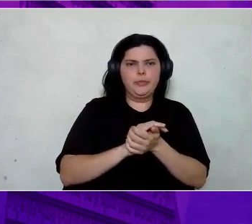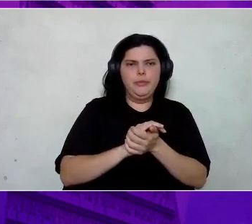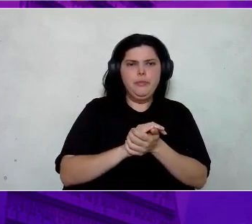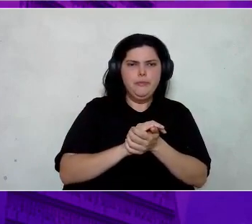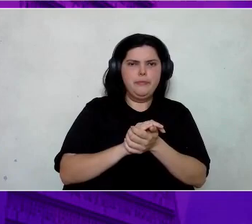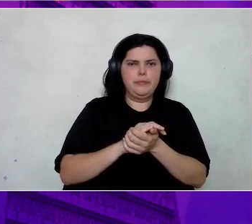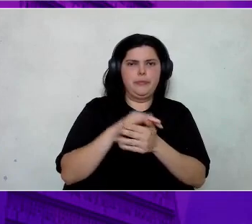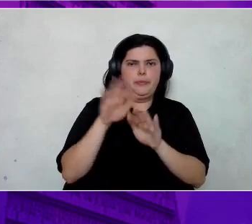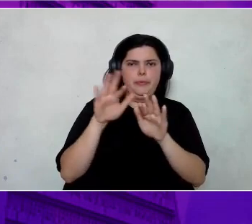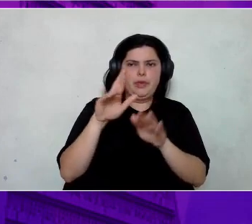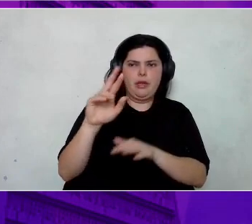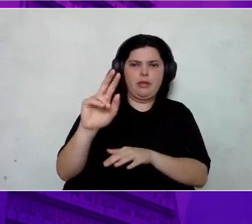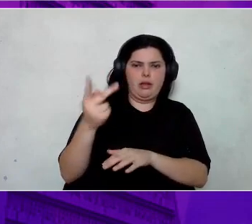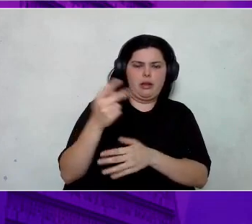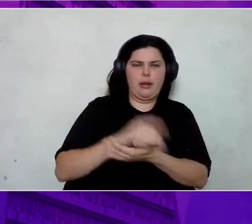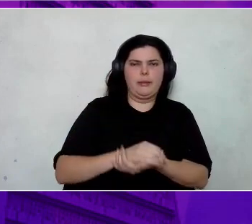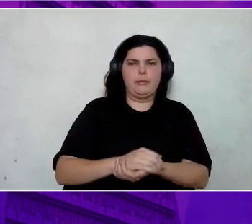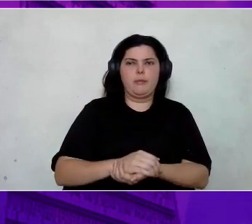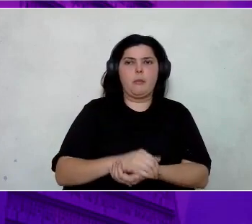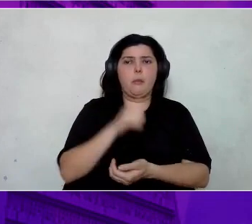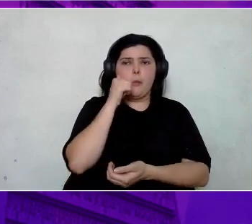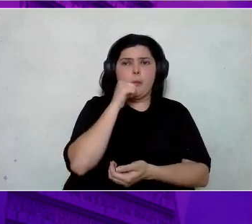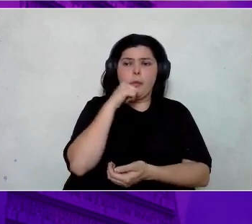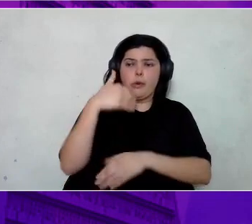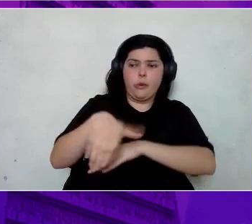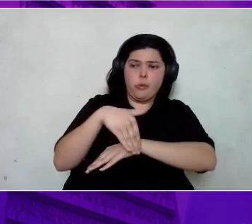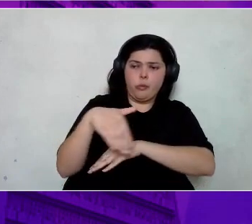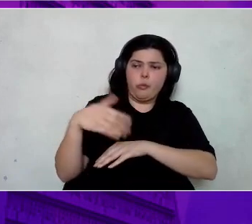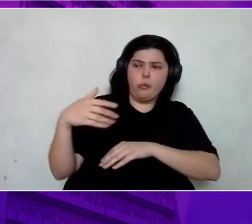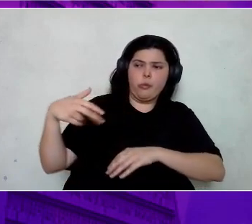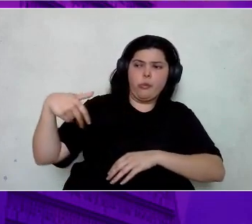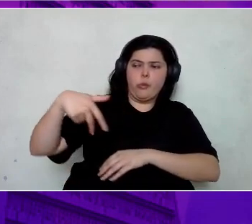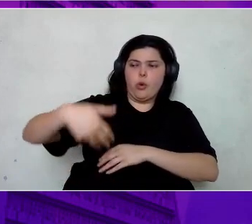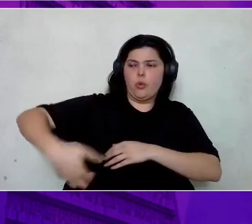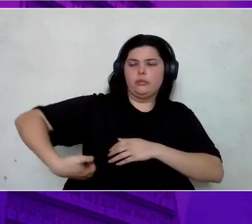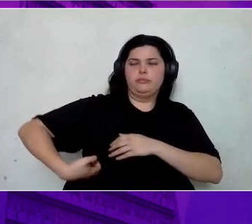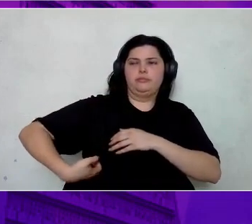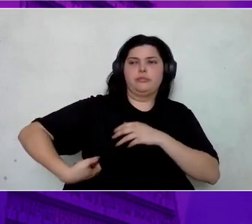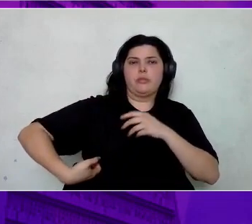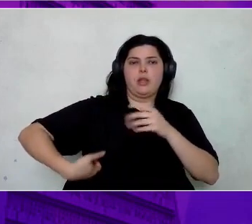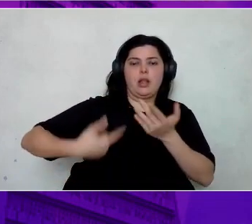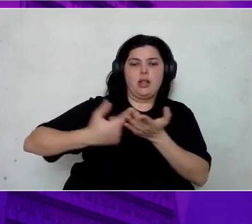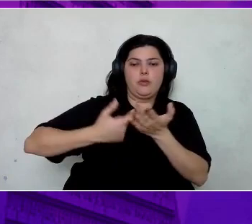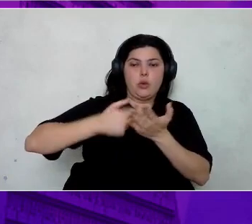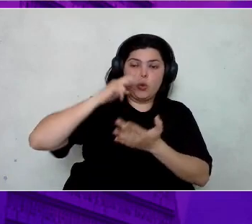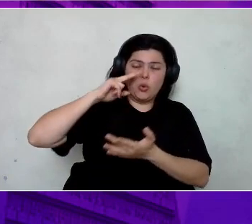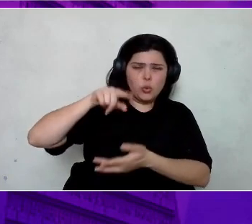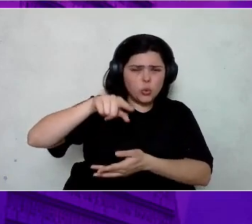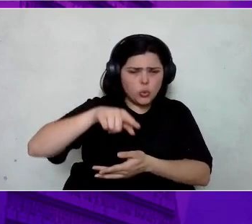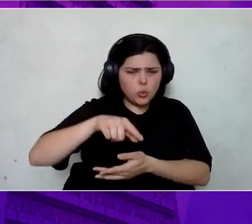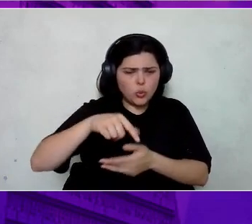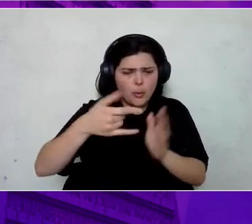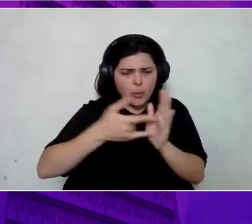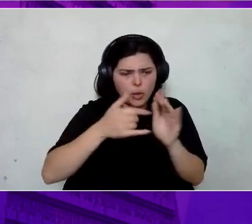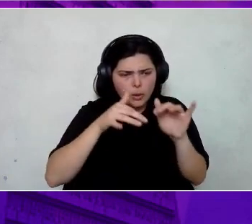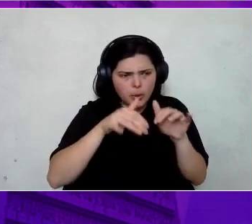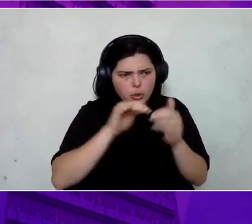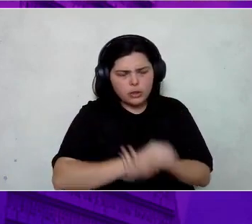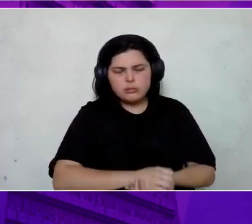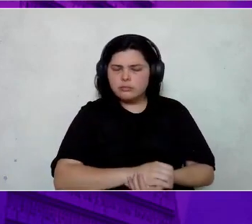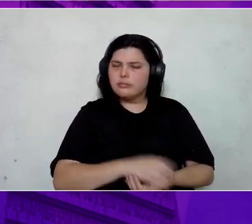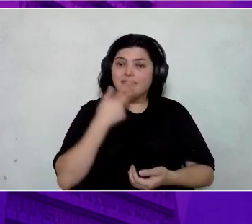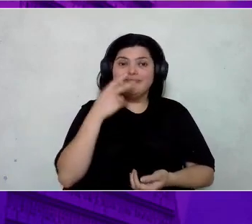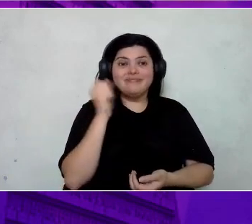coisas do tipo. E aí a mulher no meio da rua, eu passando assim com um livro debaixo do braço, ela, pô, você é programador? Aí eu disse, sou.